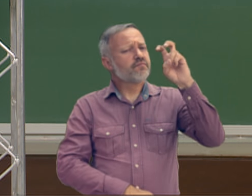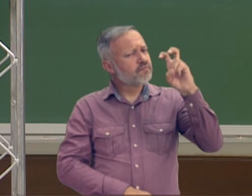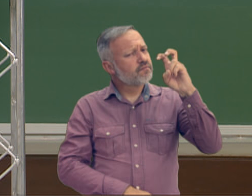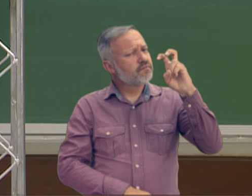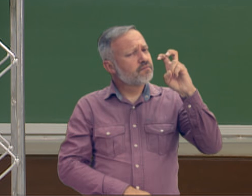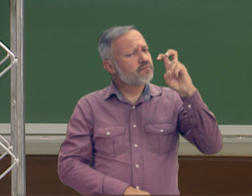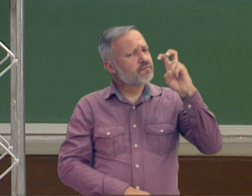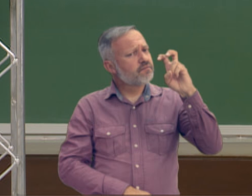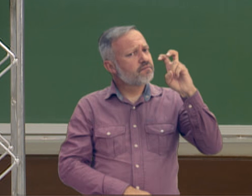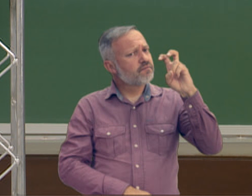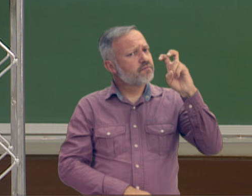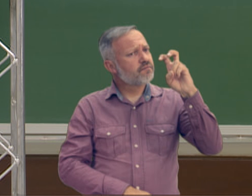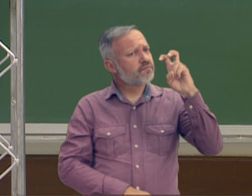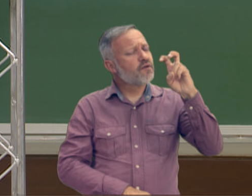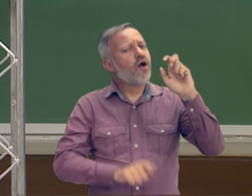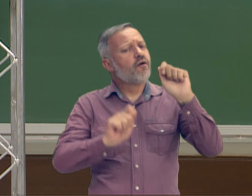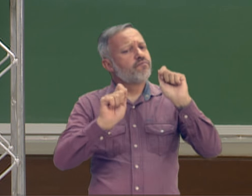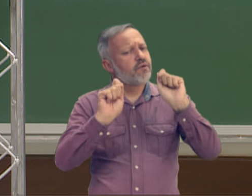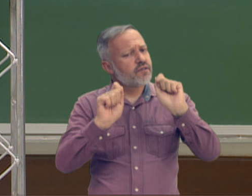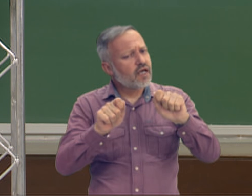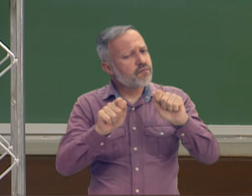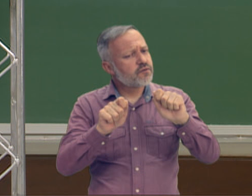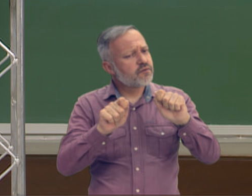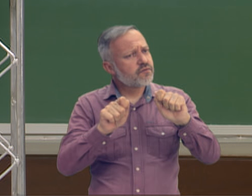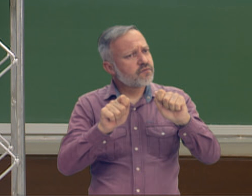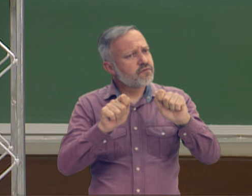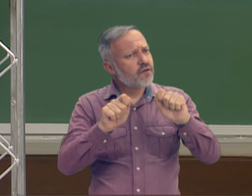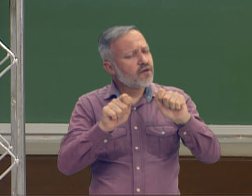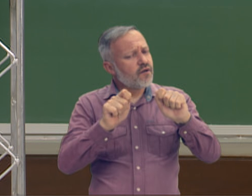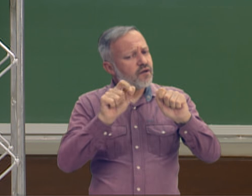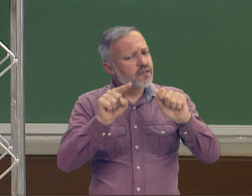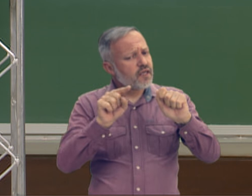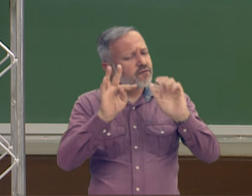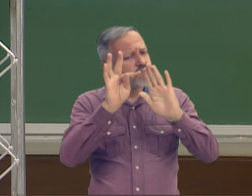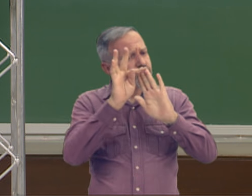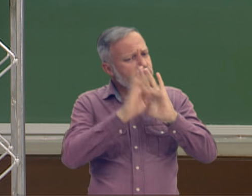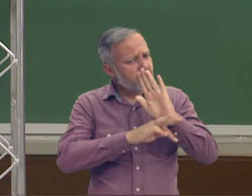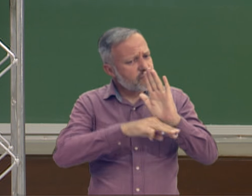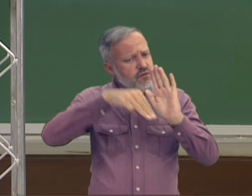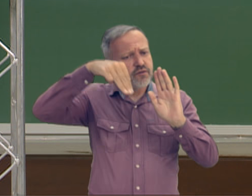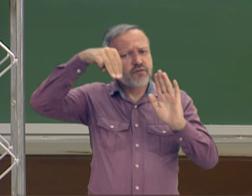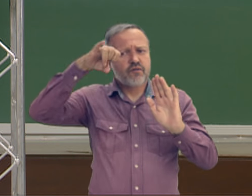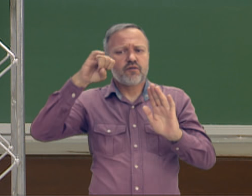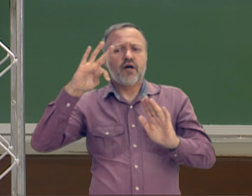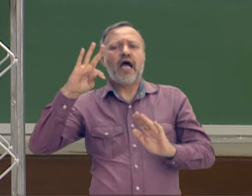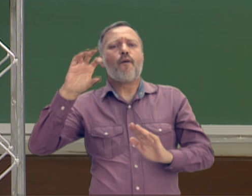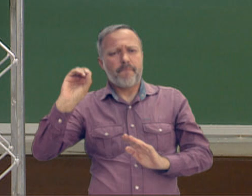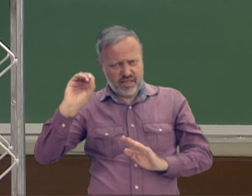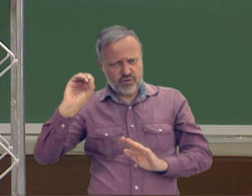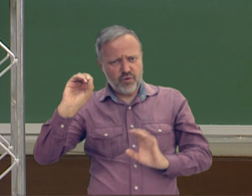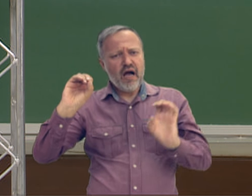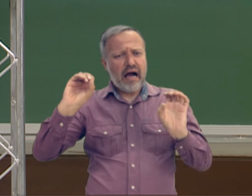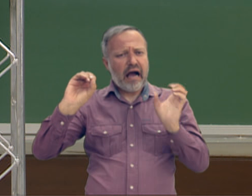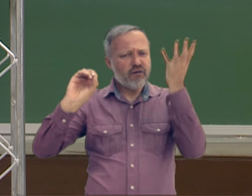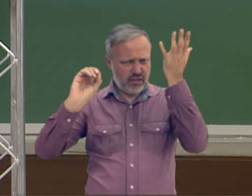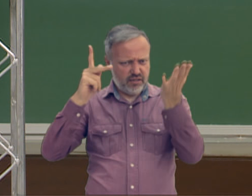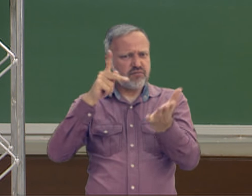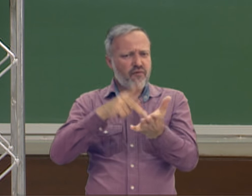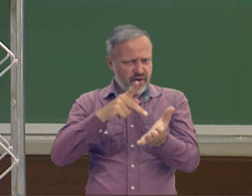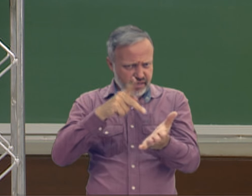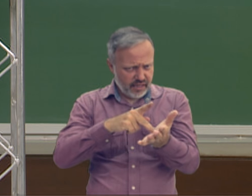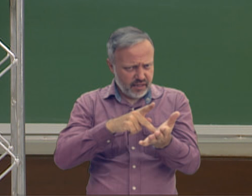Mais uma. Podemos afirmar que esse texto é um mito? Será que é um mito? Então respondam para mim.